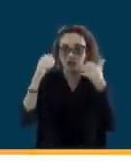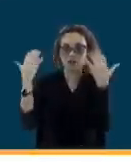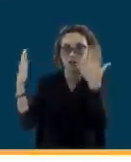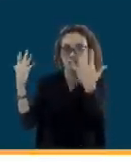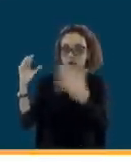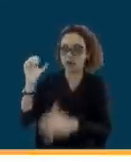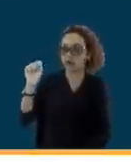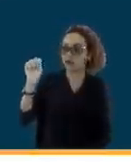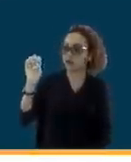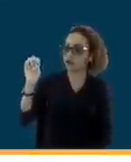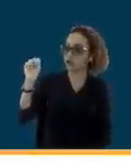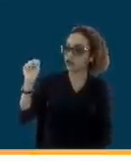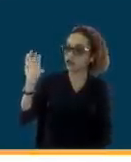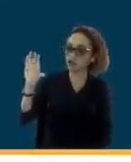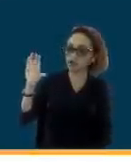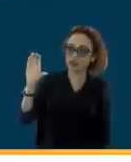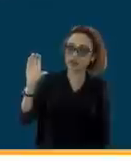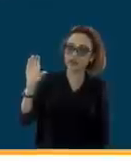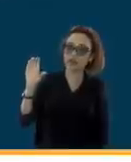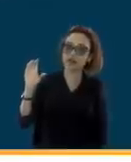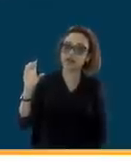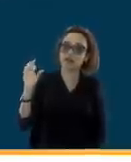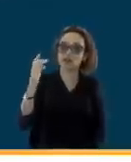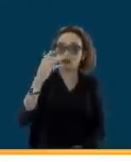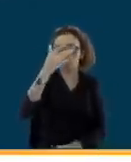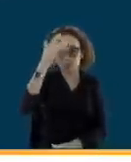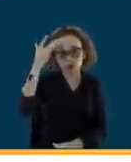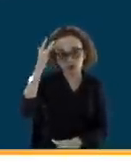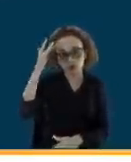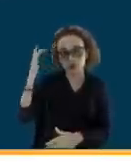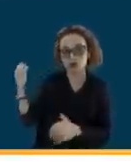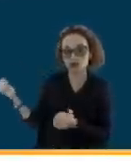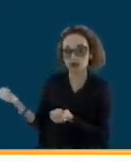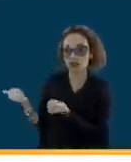nesse momento se somam para implementar a Lei Aldir Blanc.